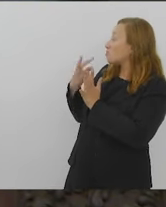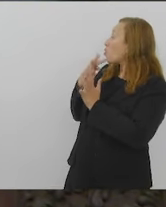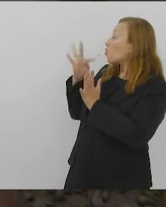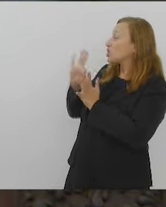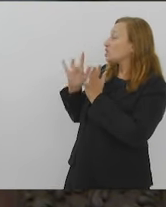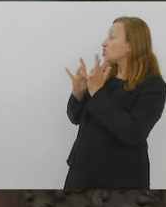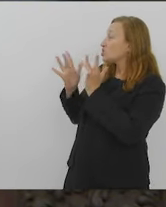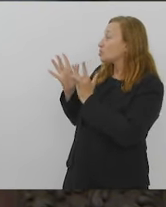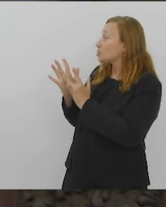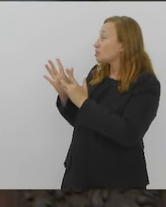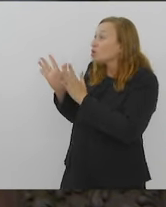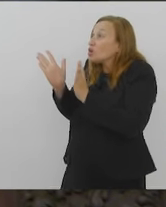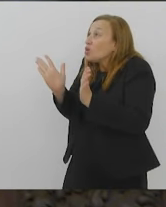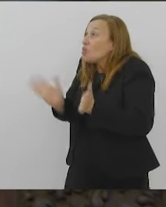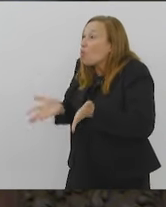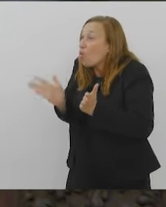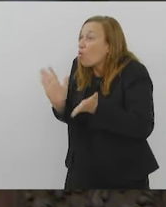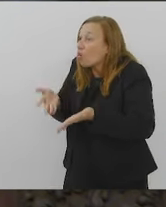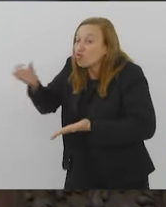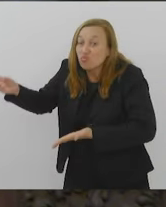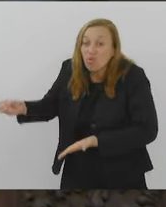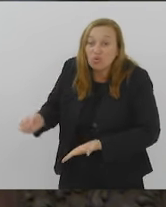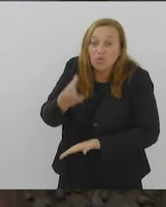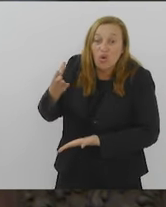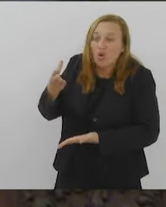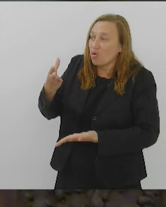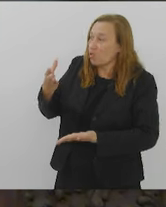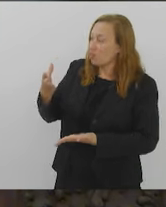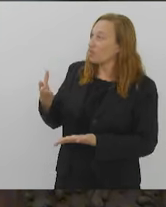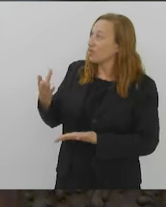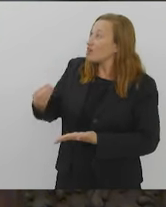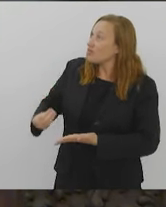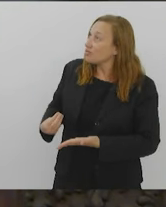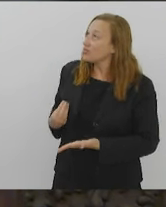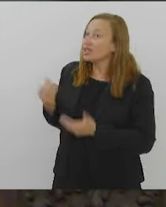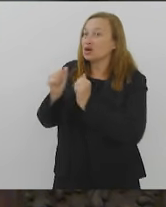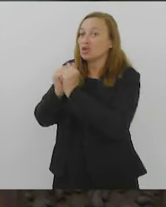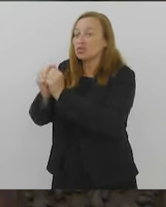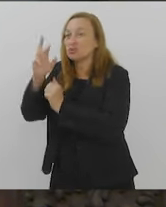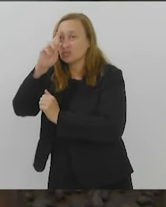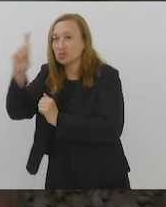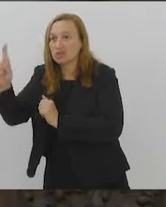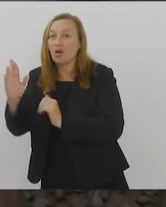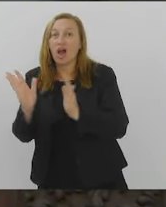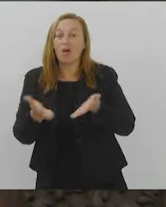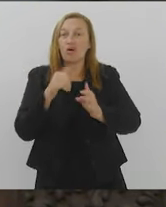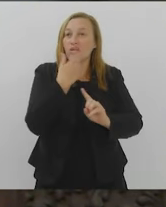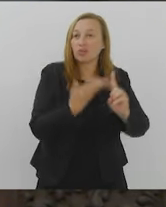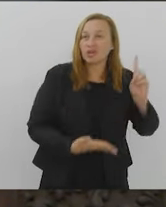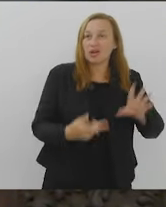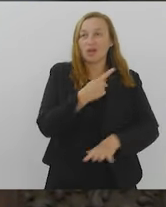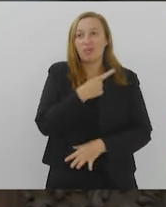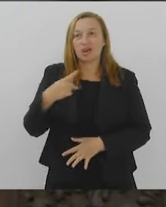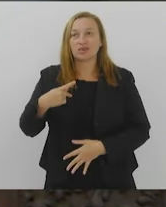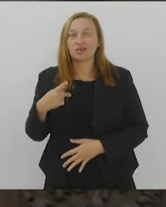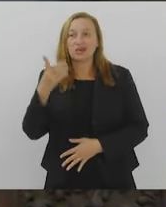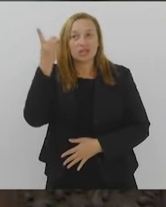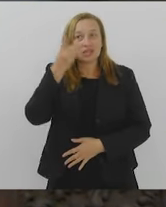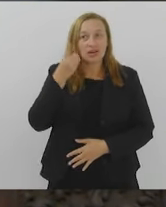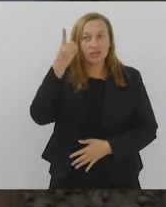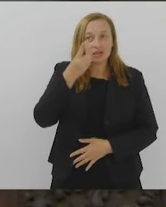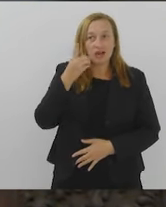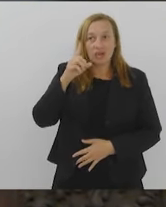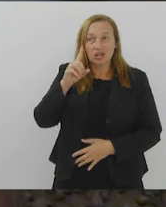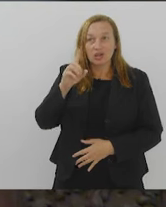numa nova criação. Mas pare aí, homenagear o nosso pastor, deputado que está lá do